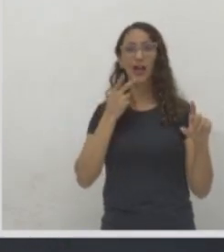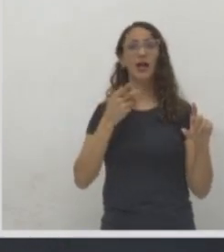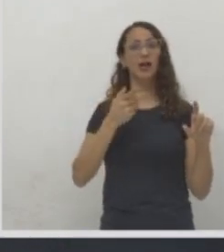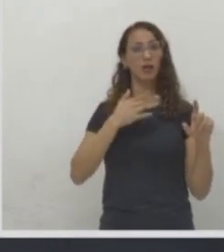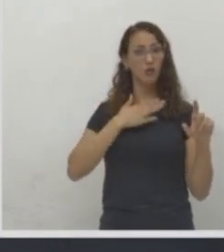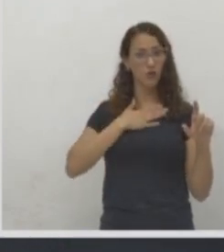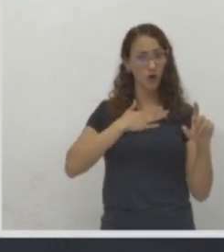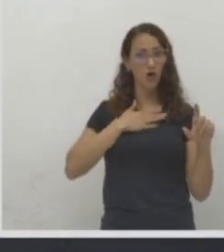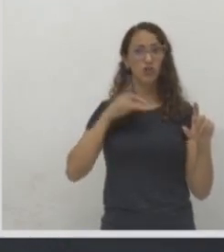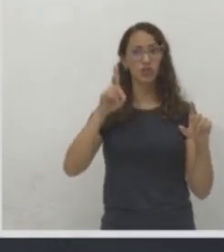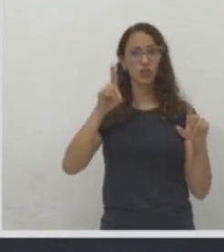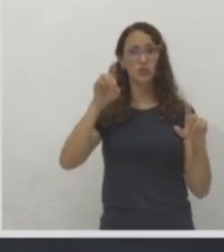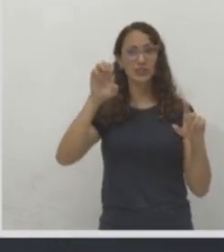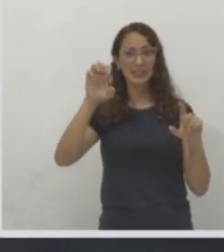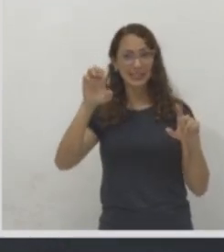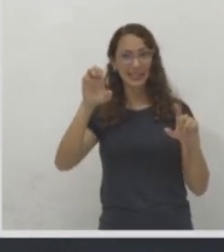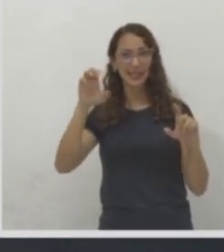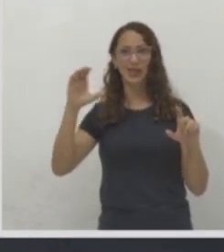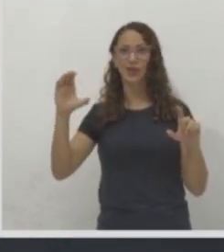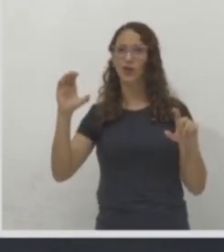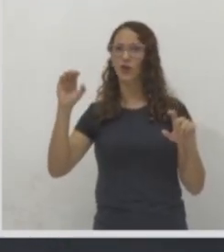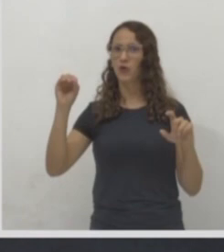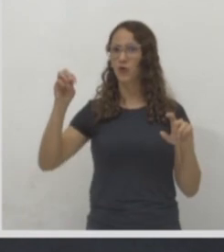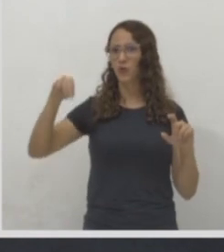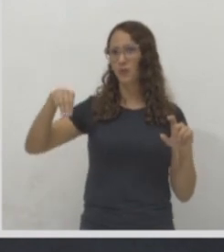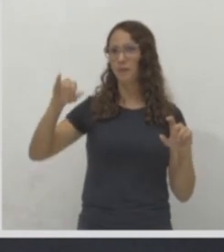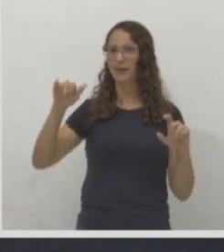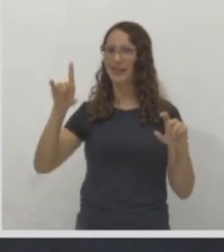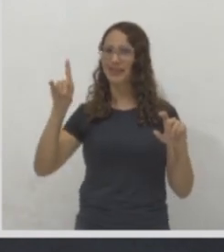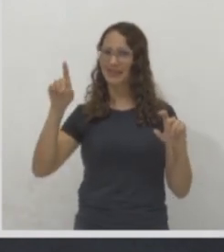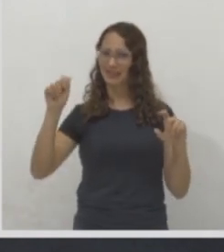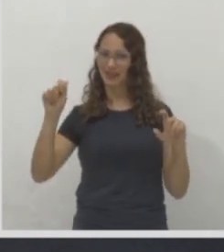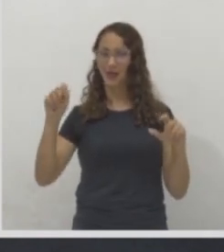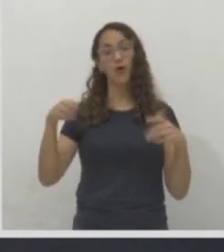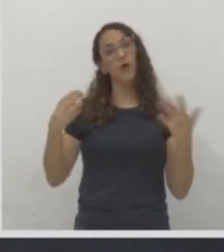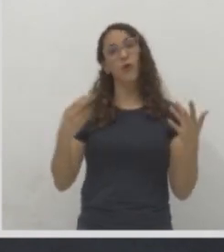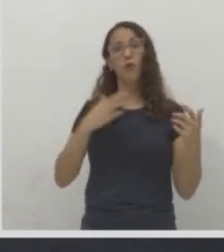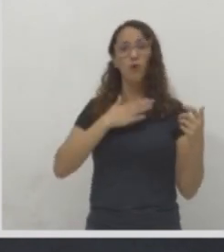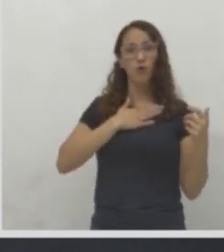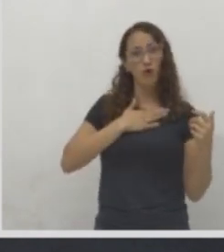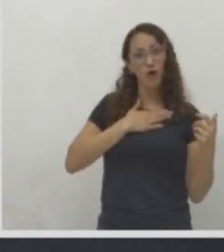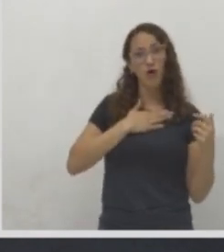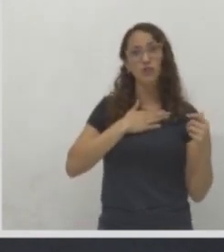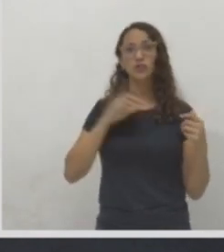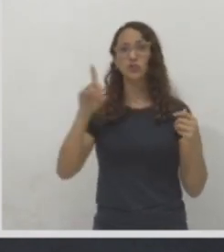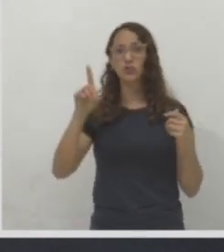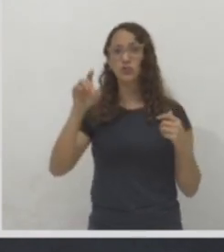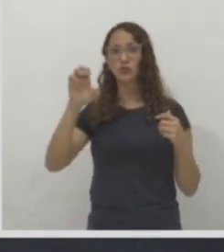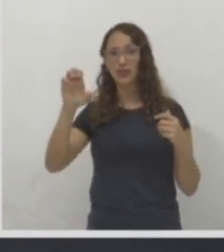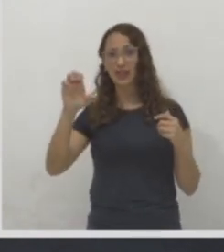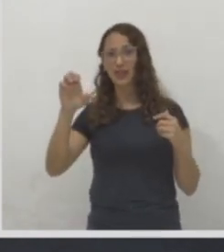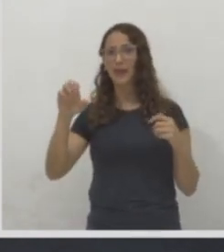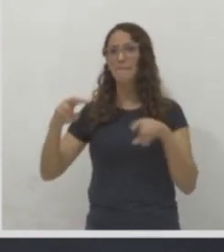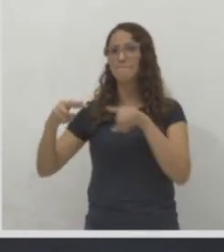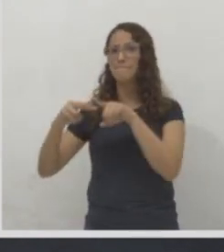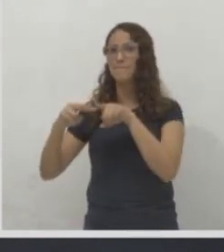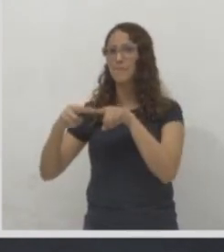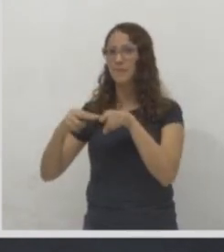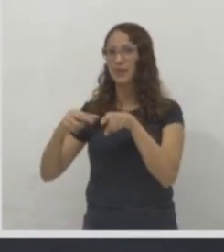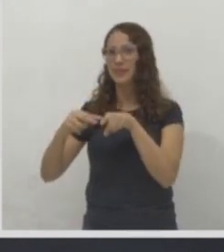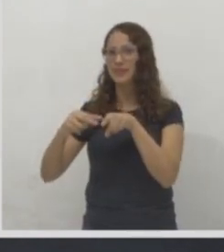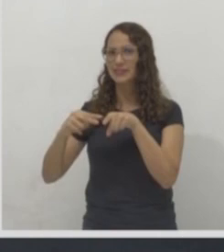mesmo, olha. Mas, enfim, vamos deixar isso para lá, né? Não é o momento de tratar disso. Então, exige aqui